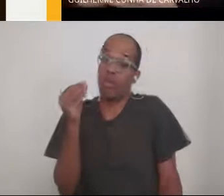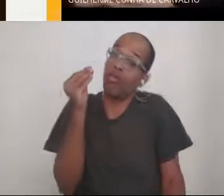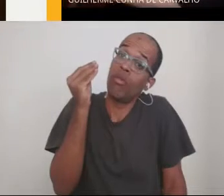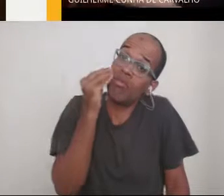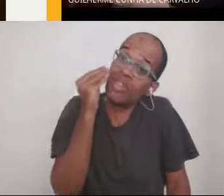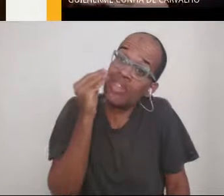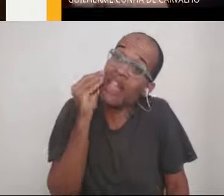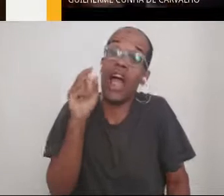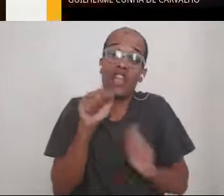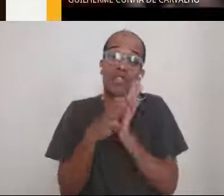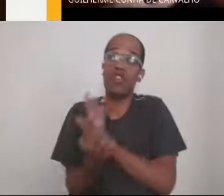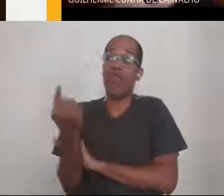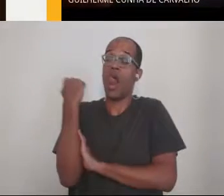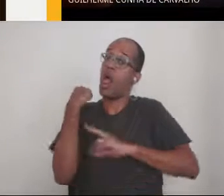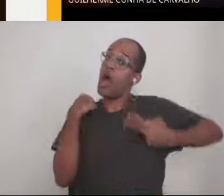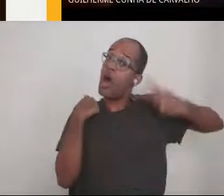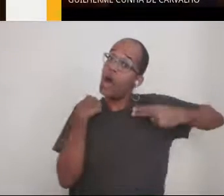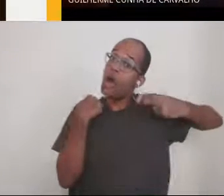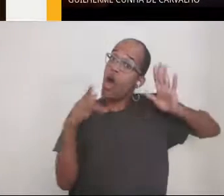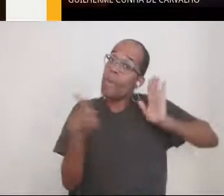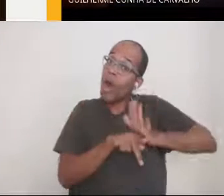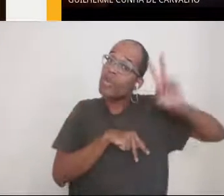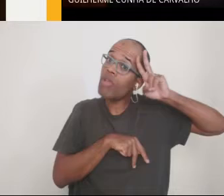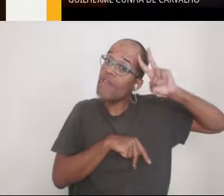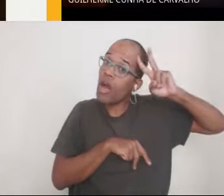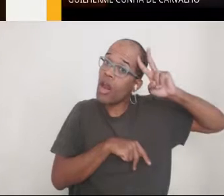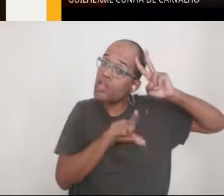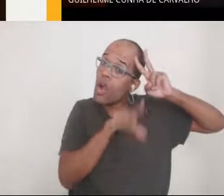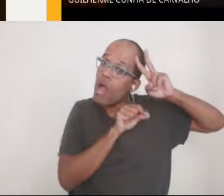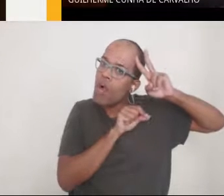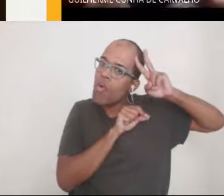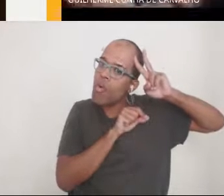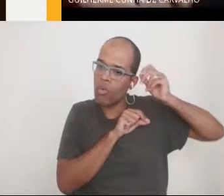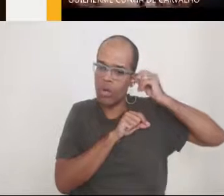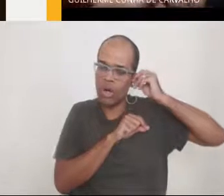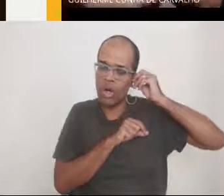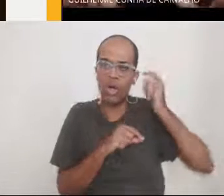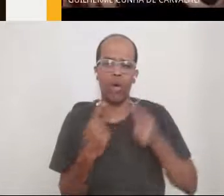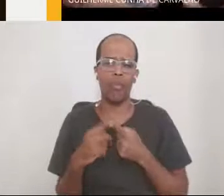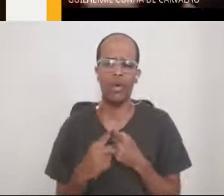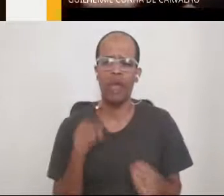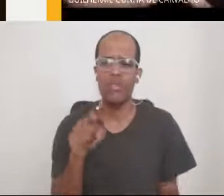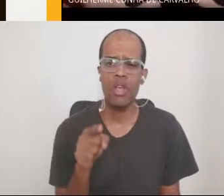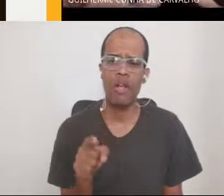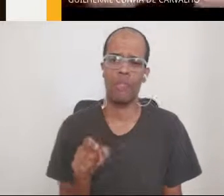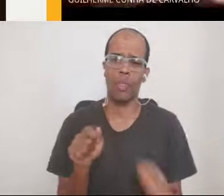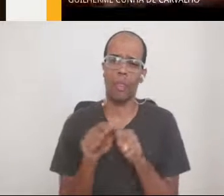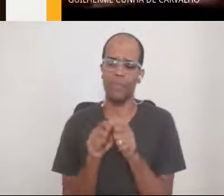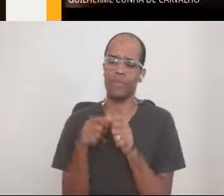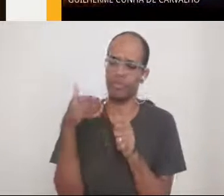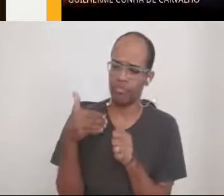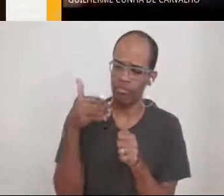as mais antigas dessas 2 matérias que eu escolhi por dia, né? Porque aí você vai conseguindo, com uma